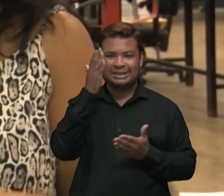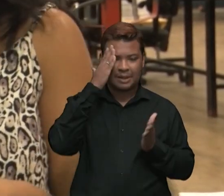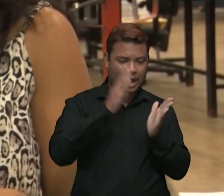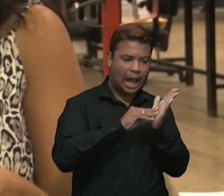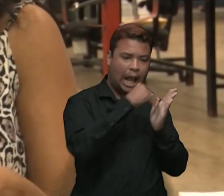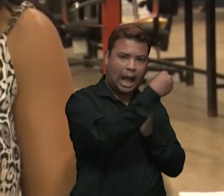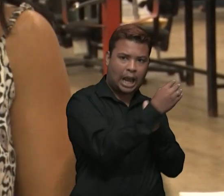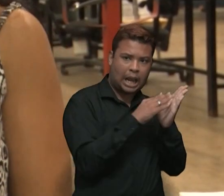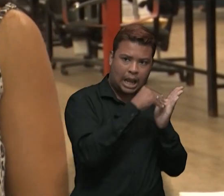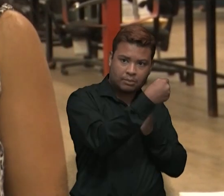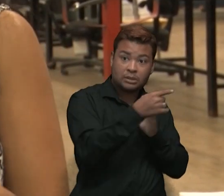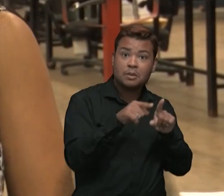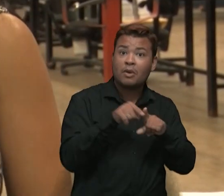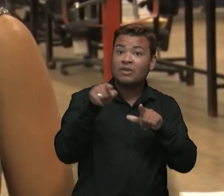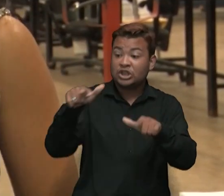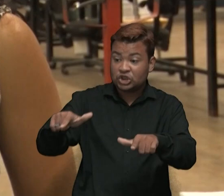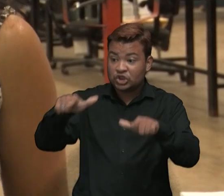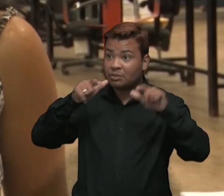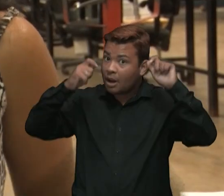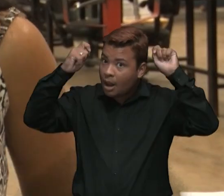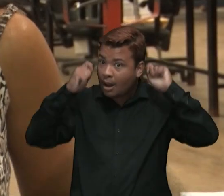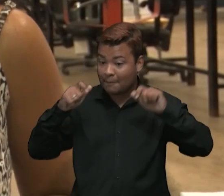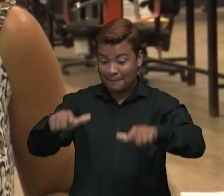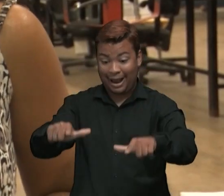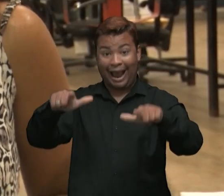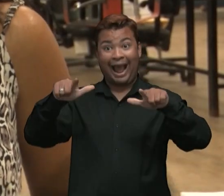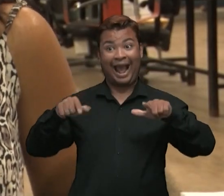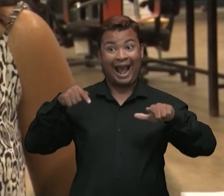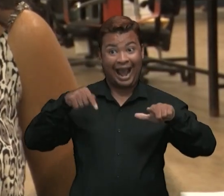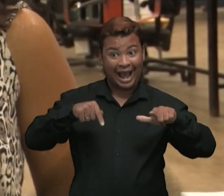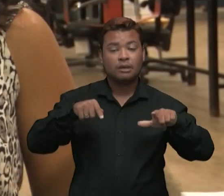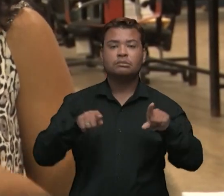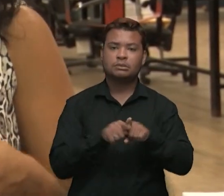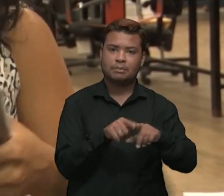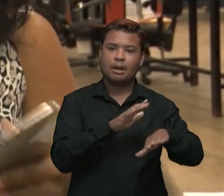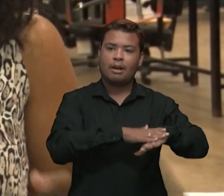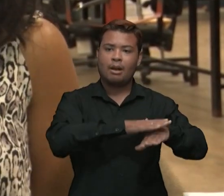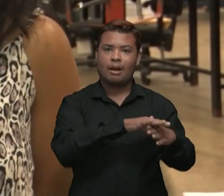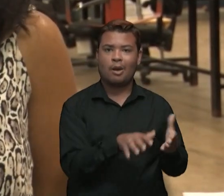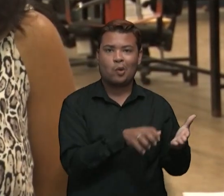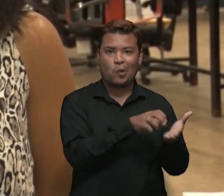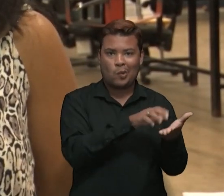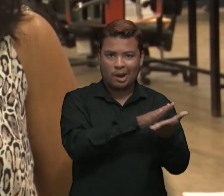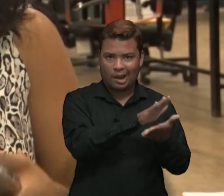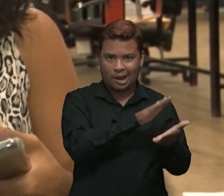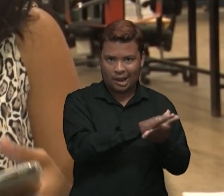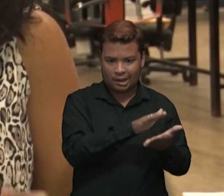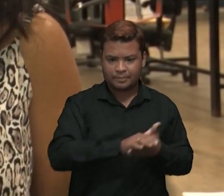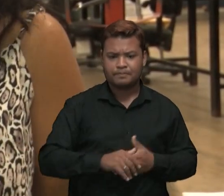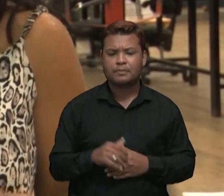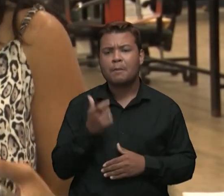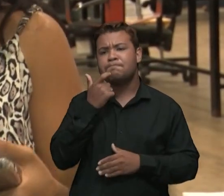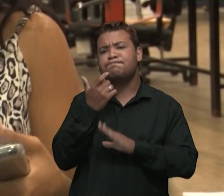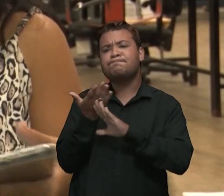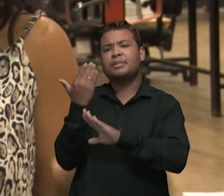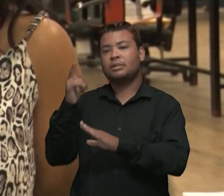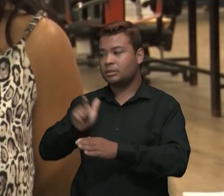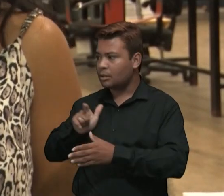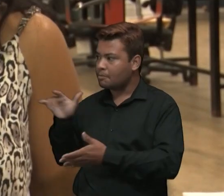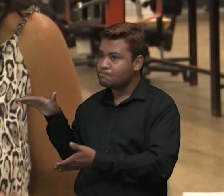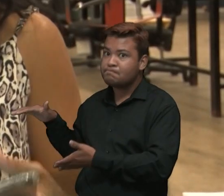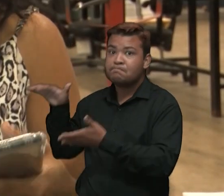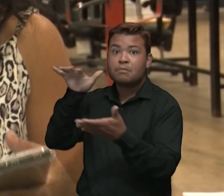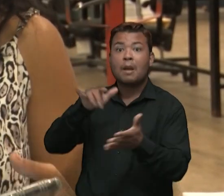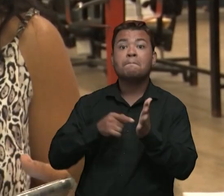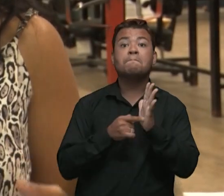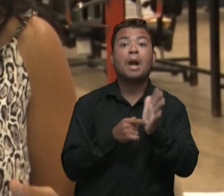calendário até o seu diploma que você recebe aqui na universidade. E, recentemente, recebeu uma doação de